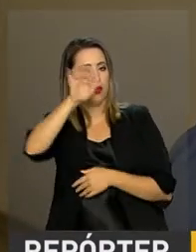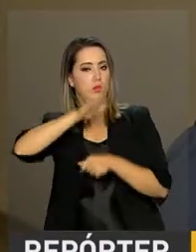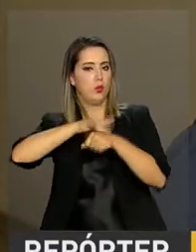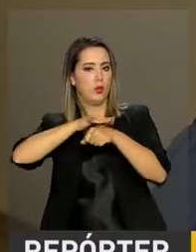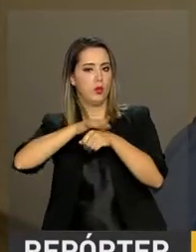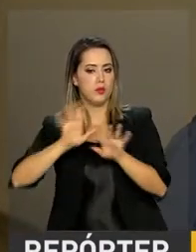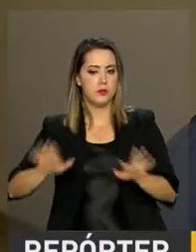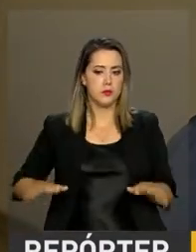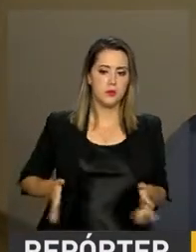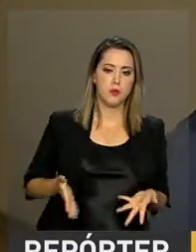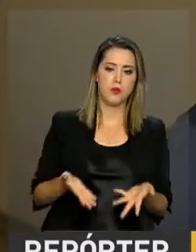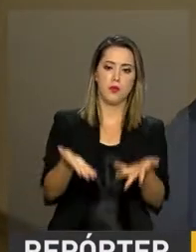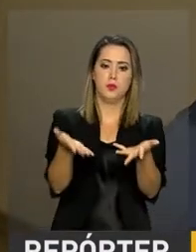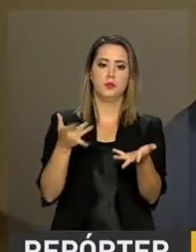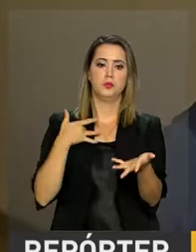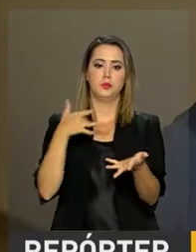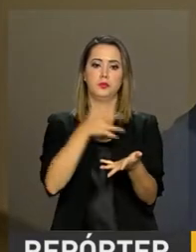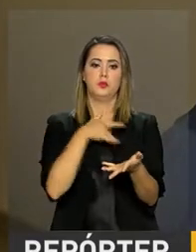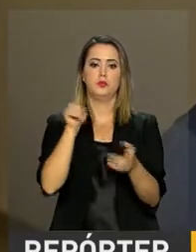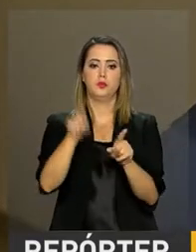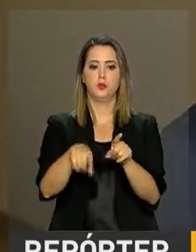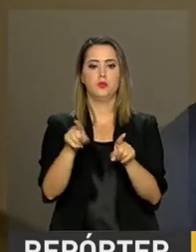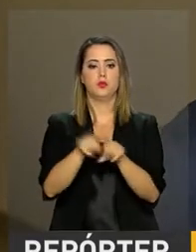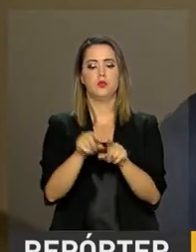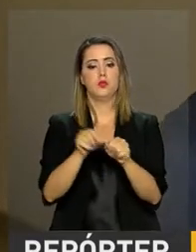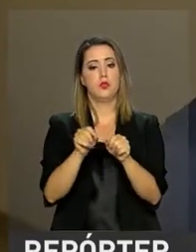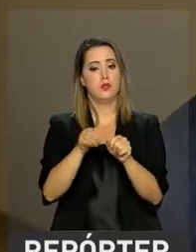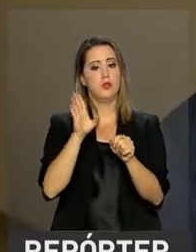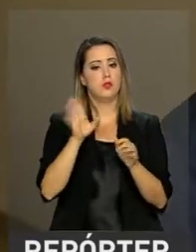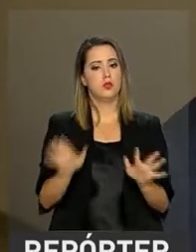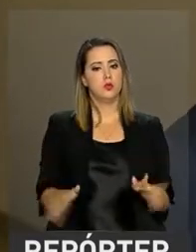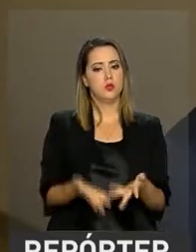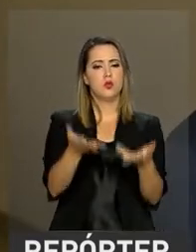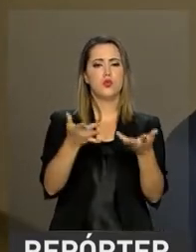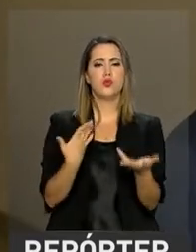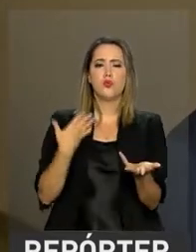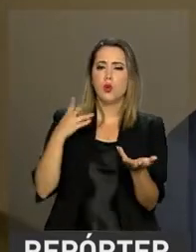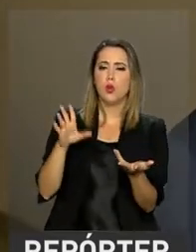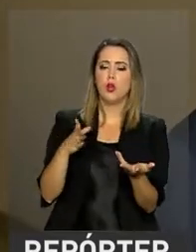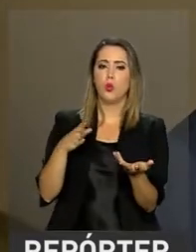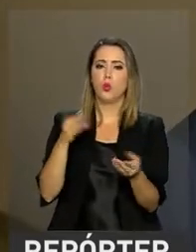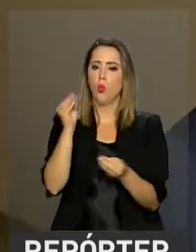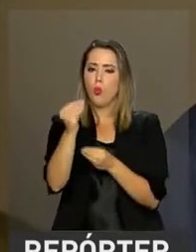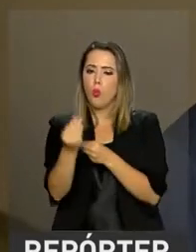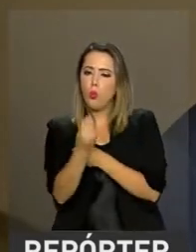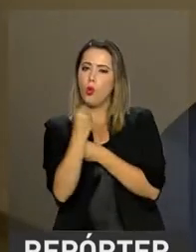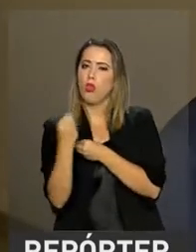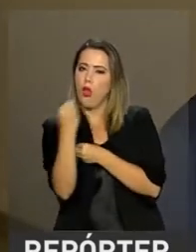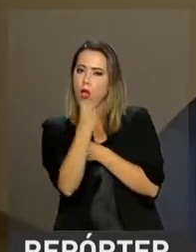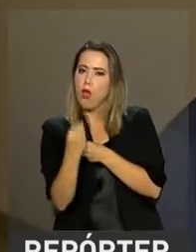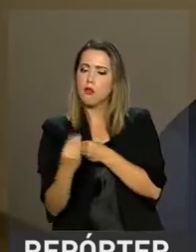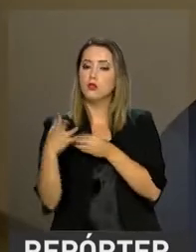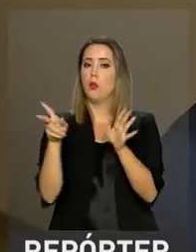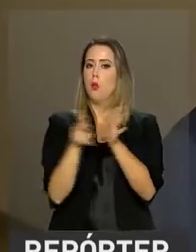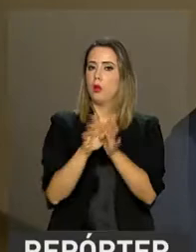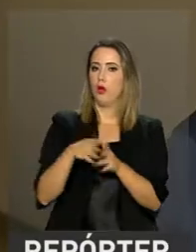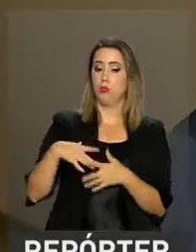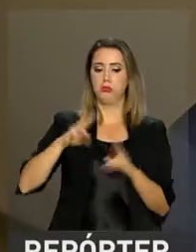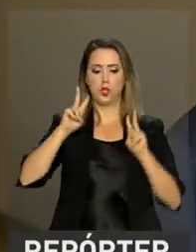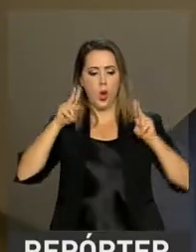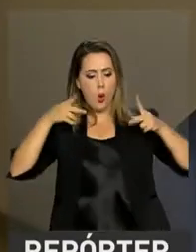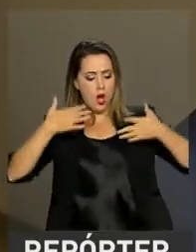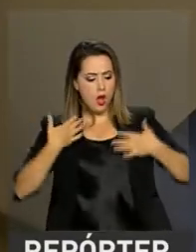doenças. Então, eles fazem atividades estimulando a questão do autocuidado para as pessoas se aterem